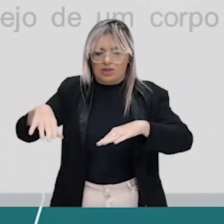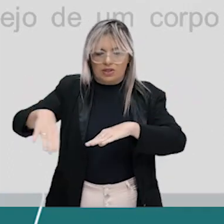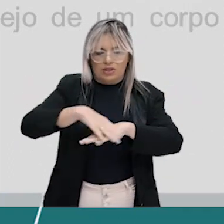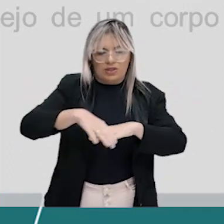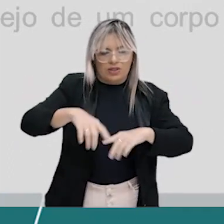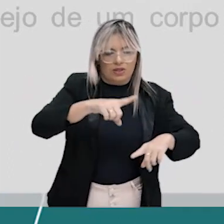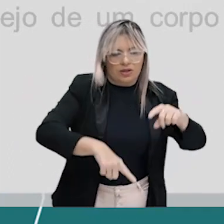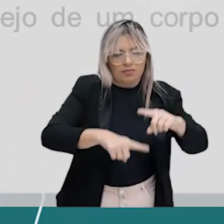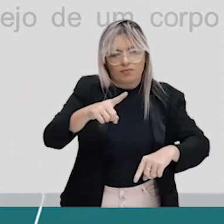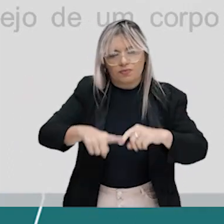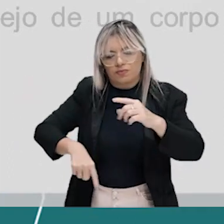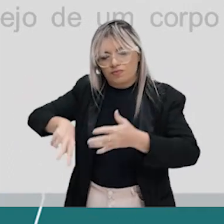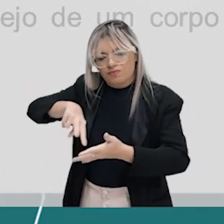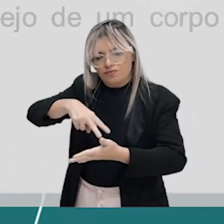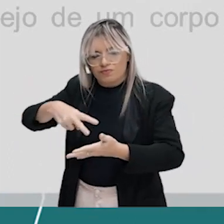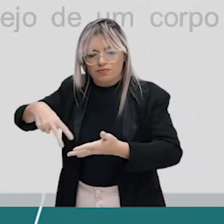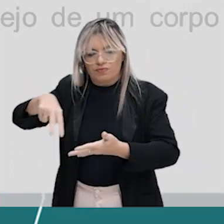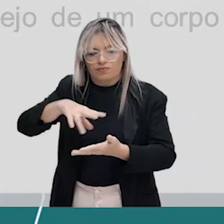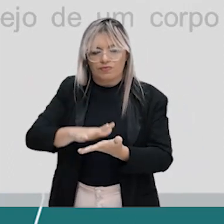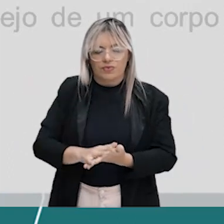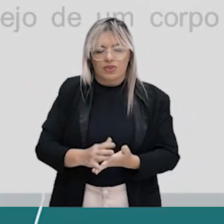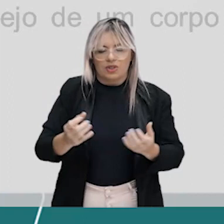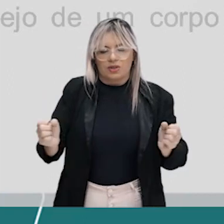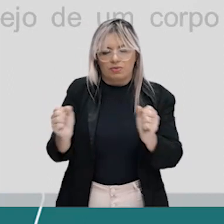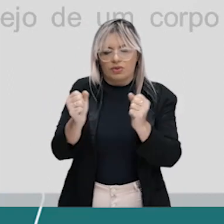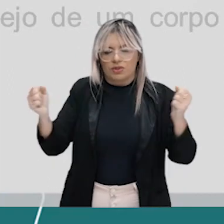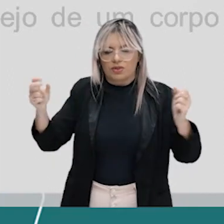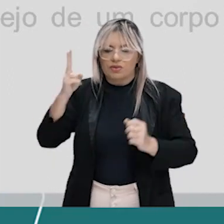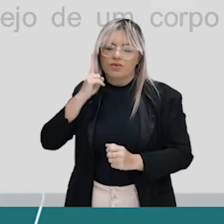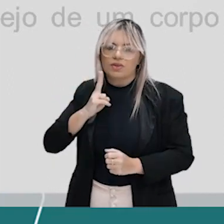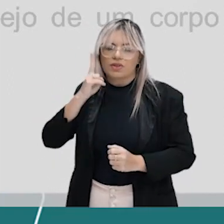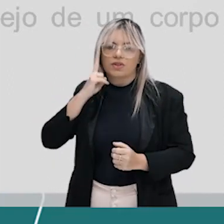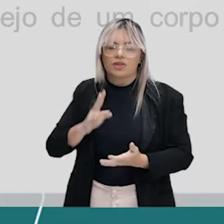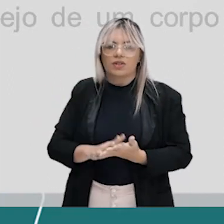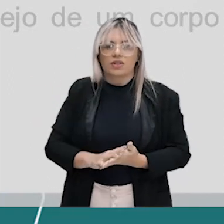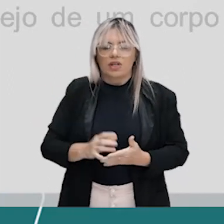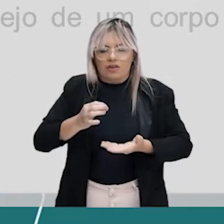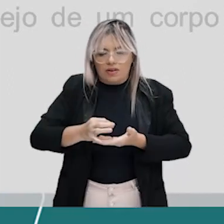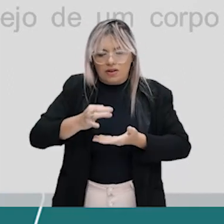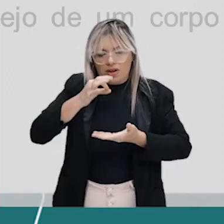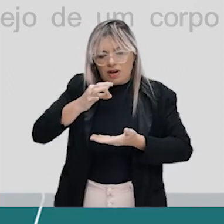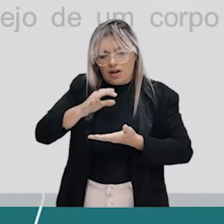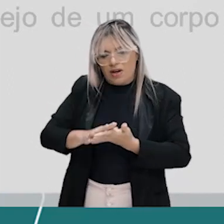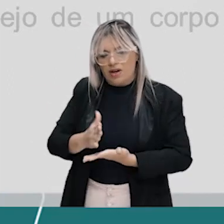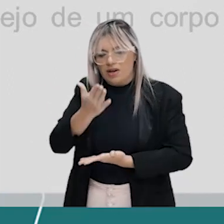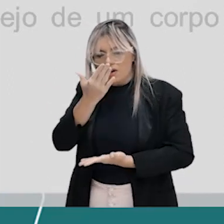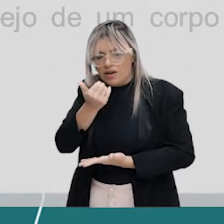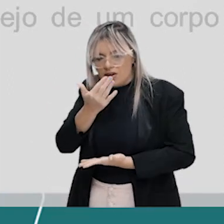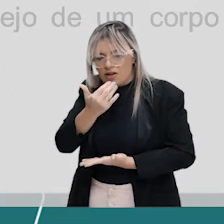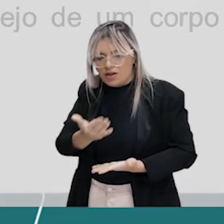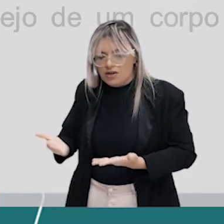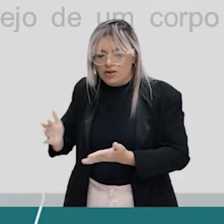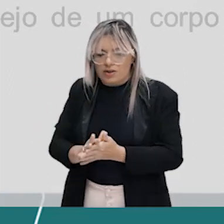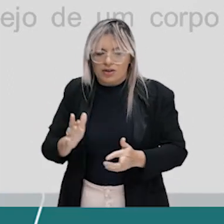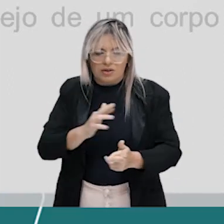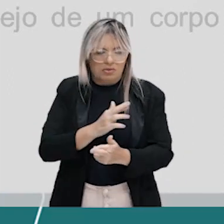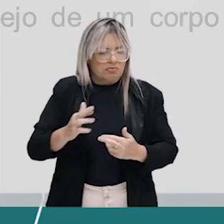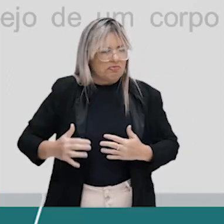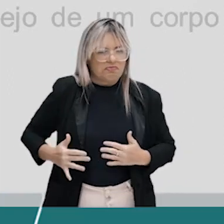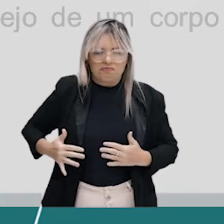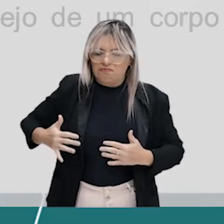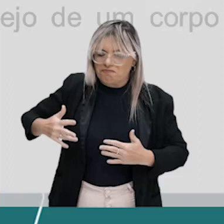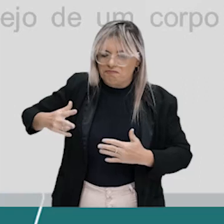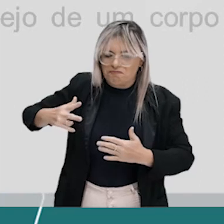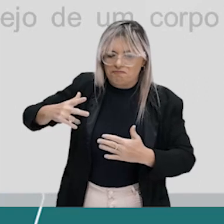dietas, uma relação infindável de materiais e equipamentos e produtos alimentares que, por trás de toda